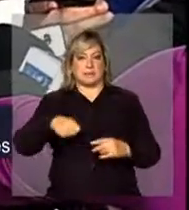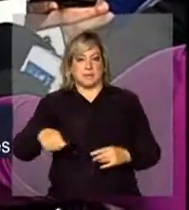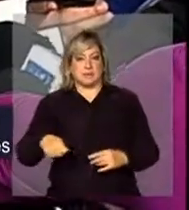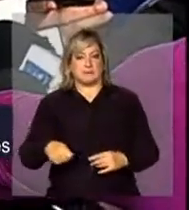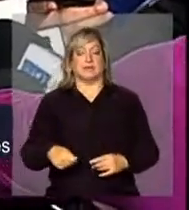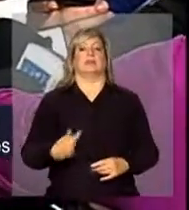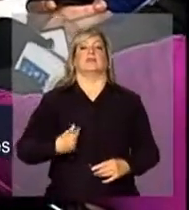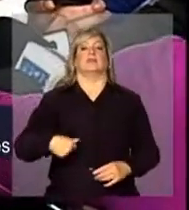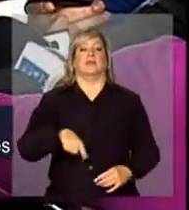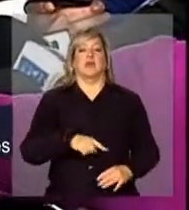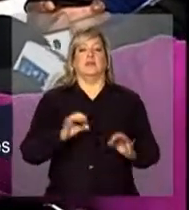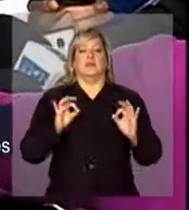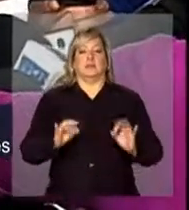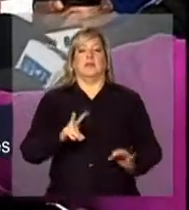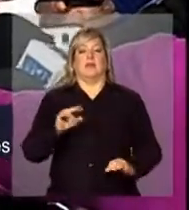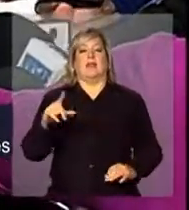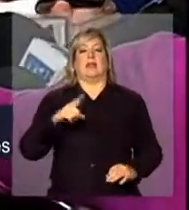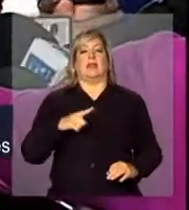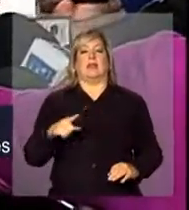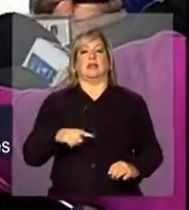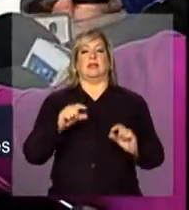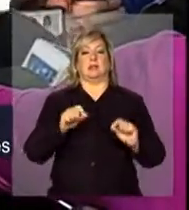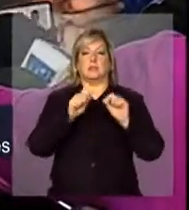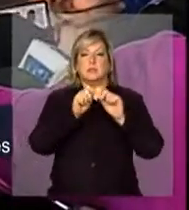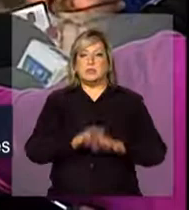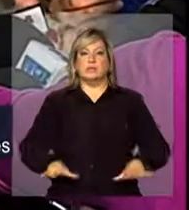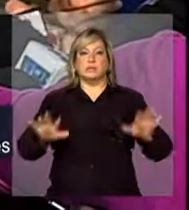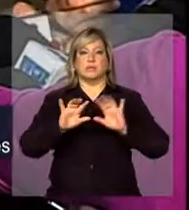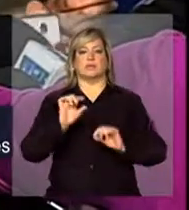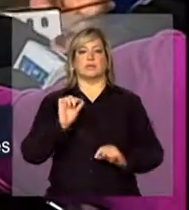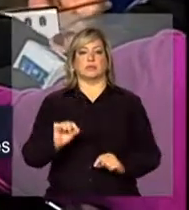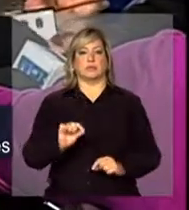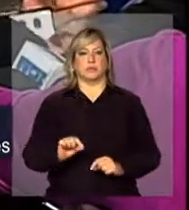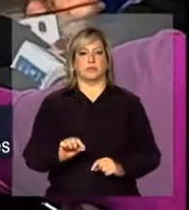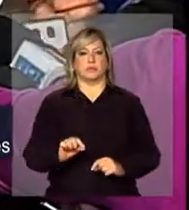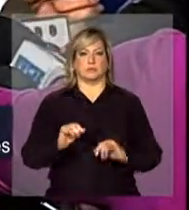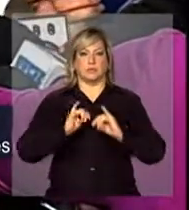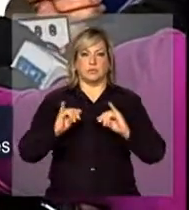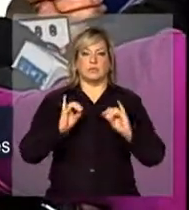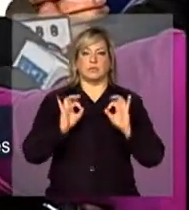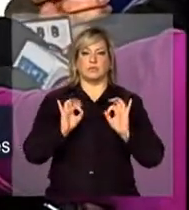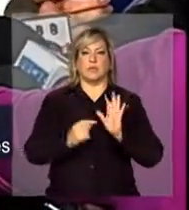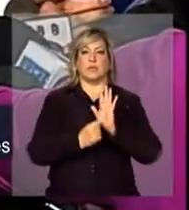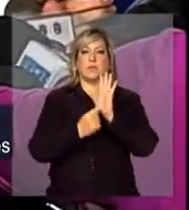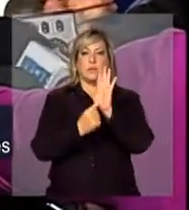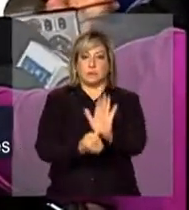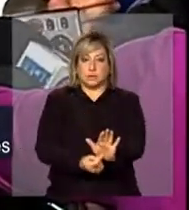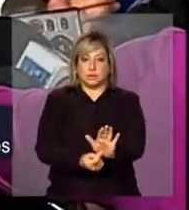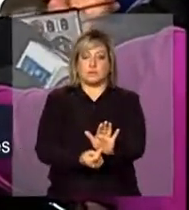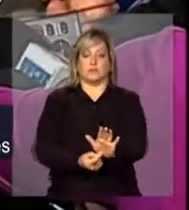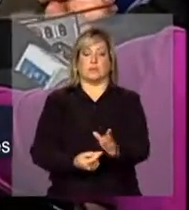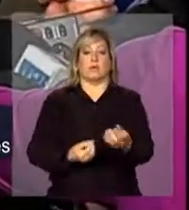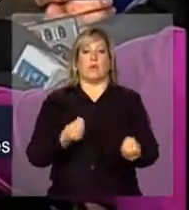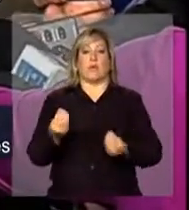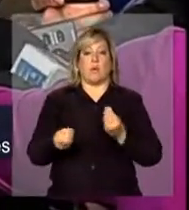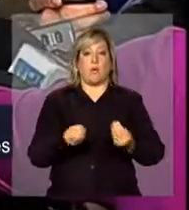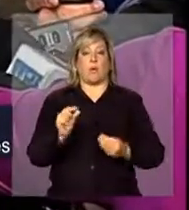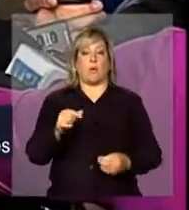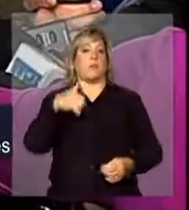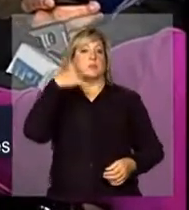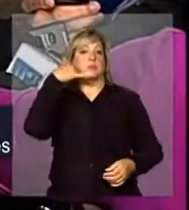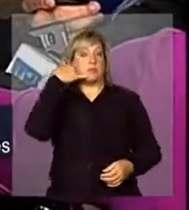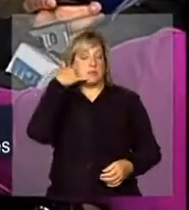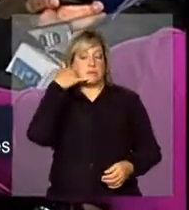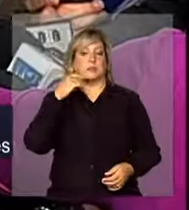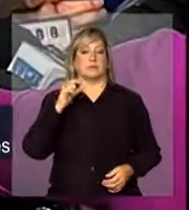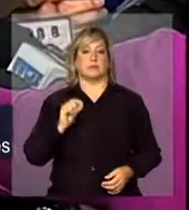nós temos uma internacionalização e uma configuração, um desenho de disque onde logo